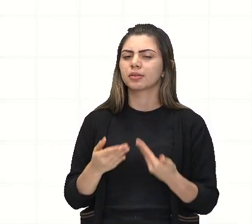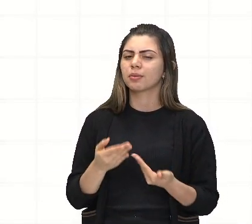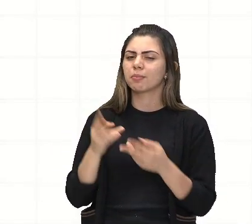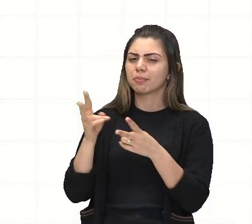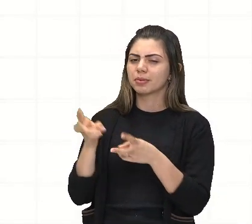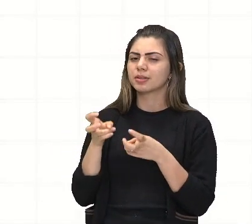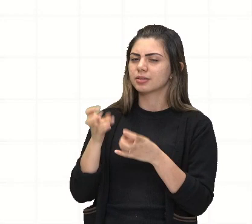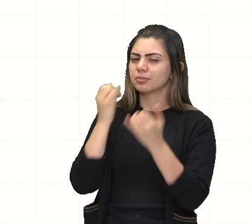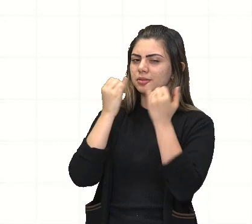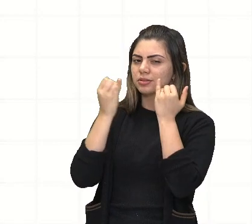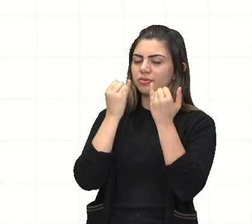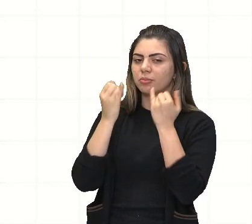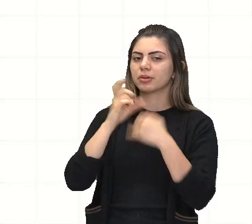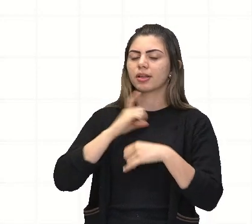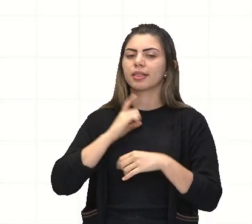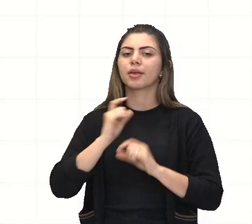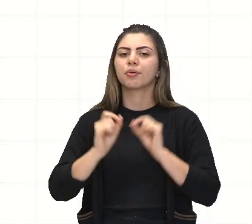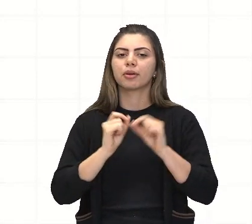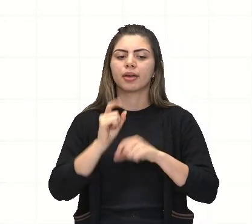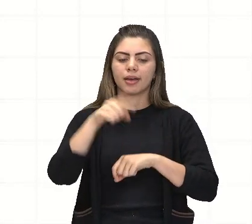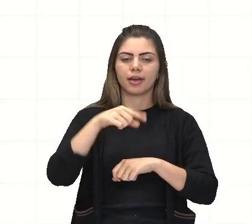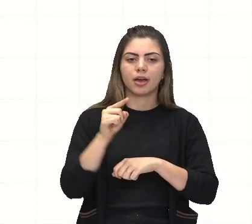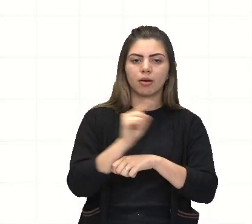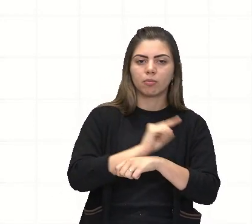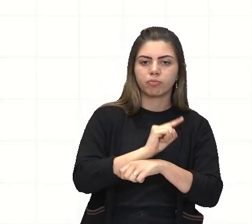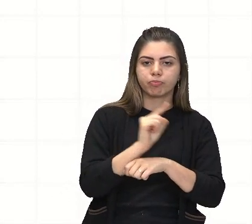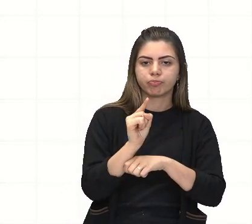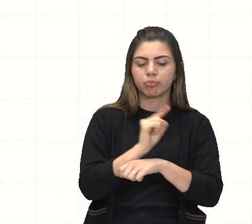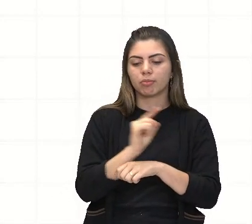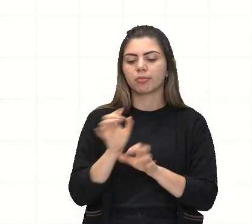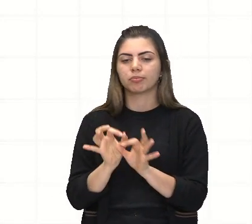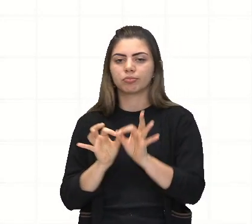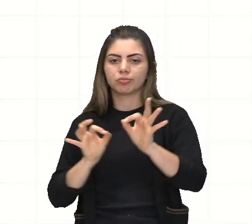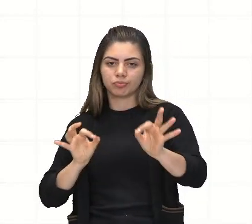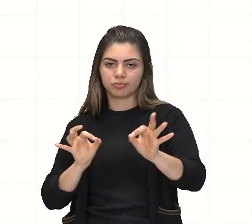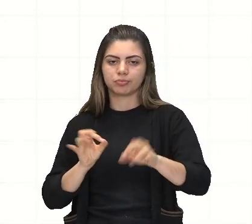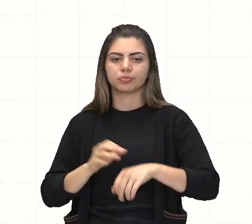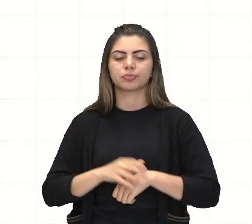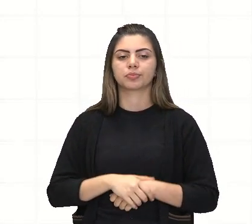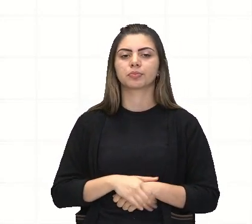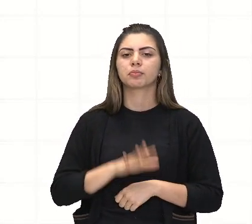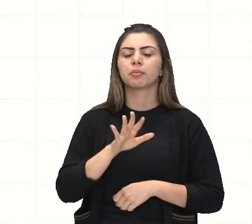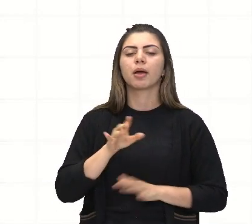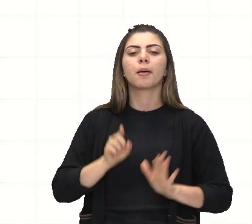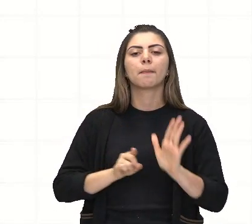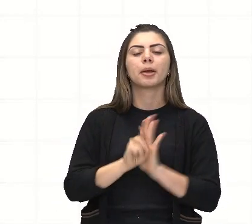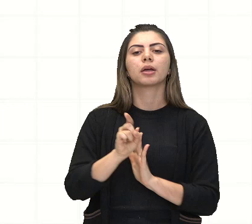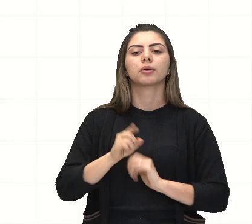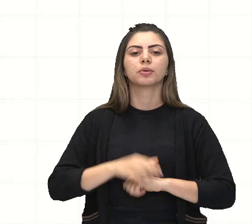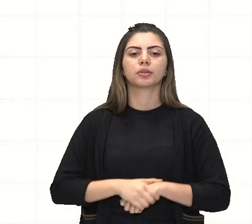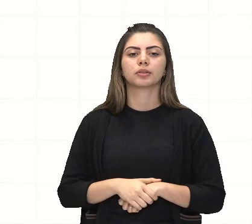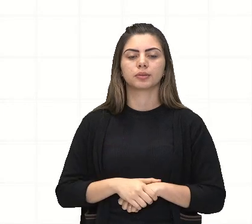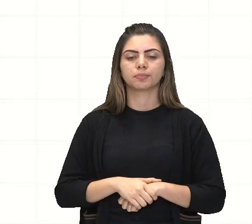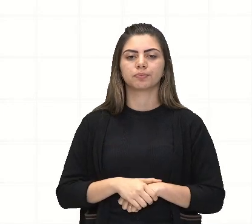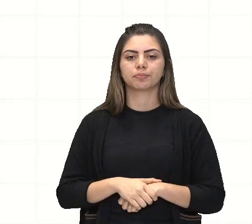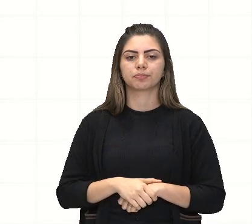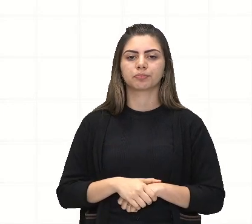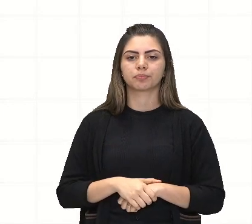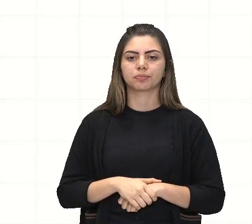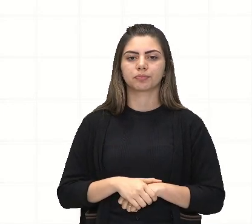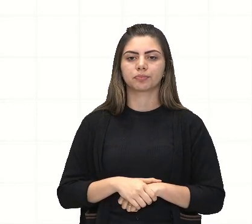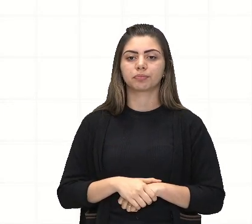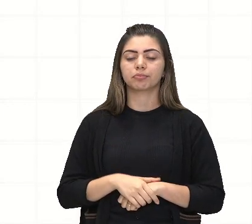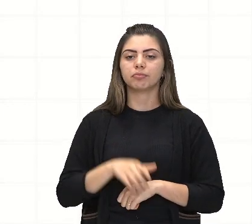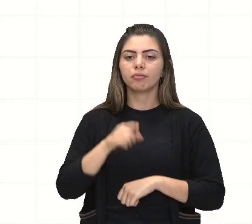Velocidade, distância, olha, em determinado período de tempo. Aí pergunta-se, olha, quantos